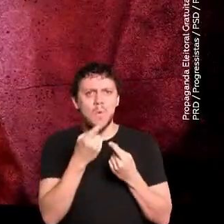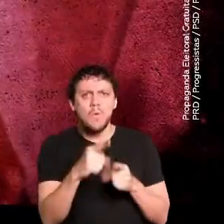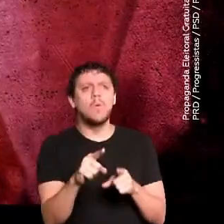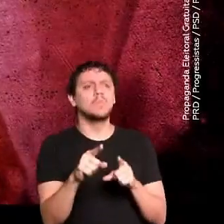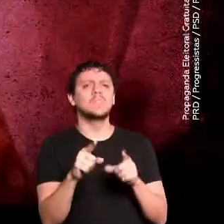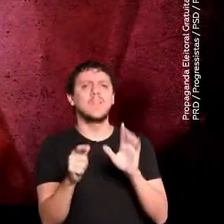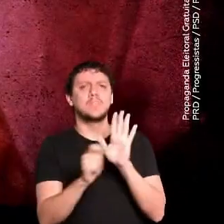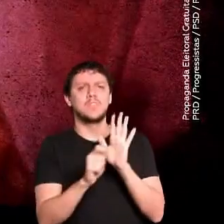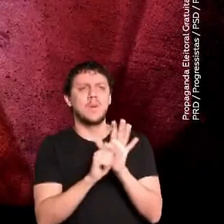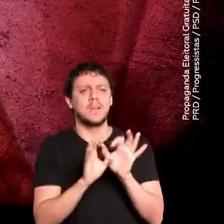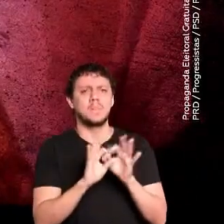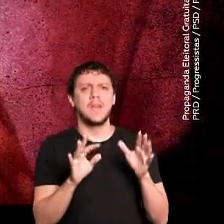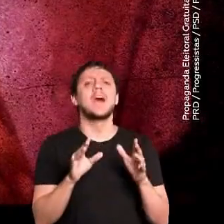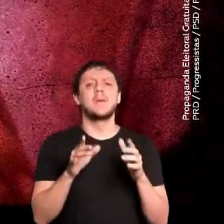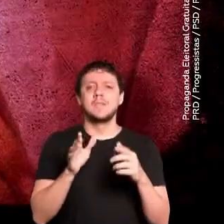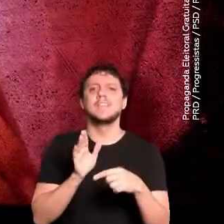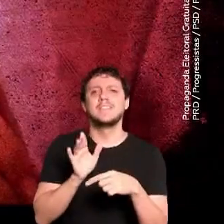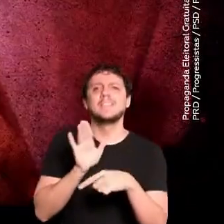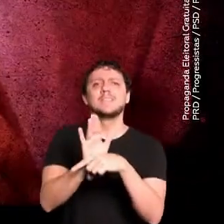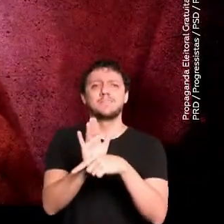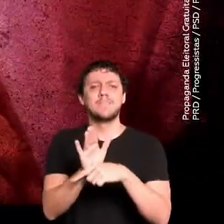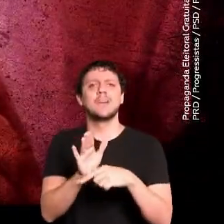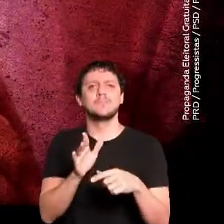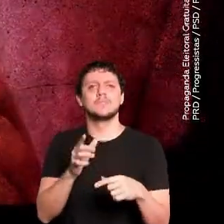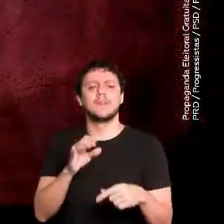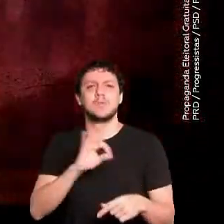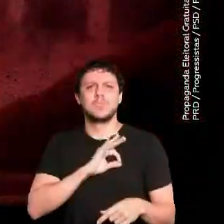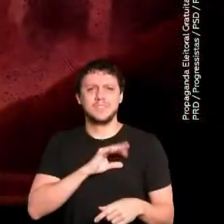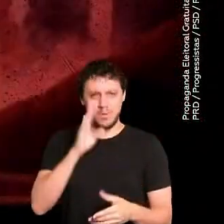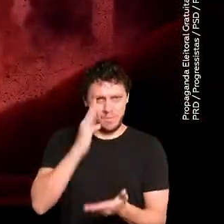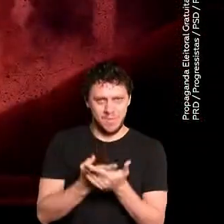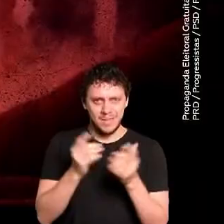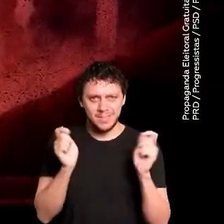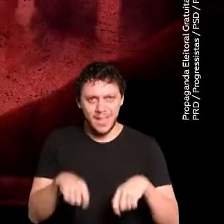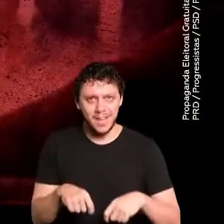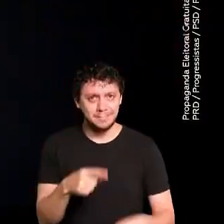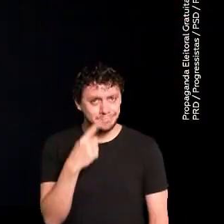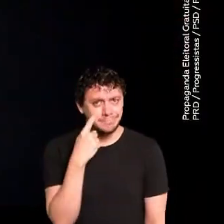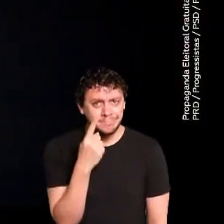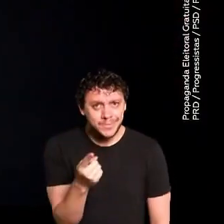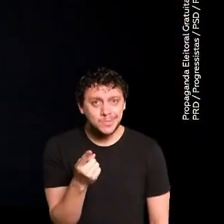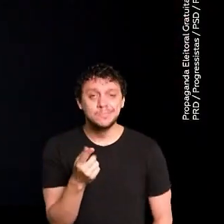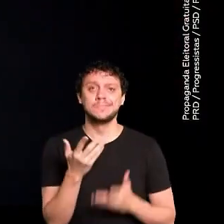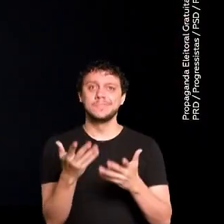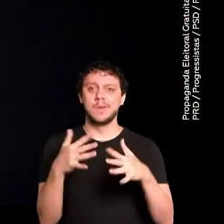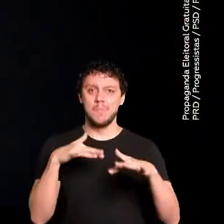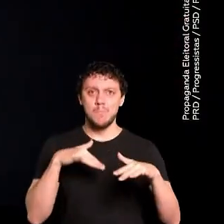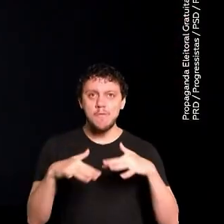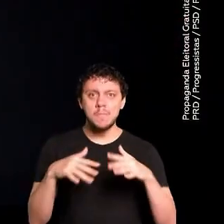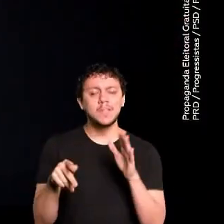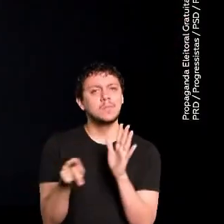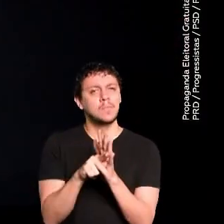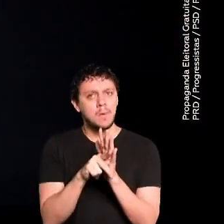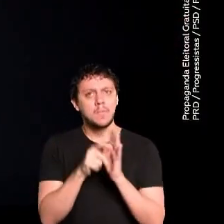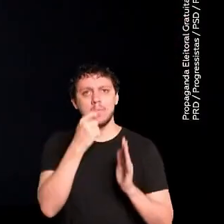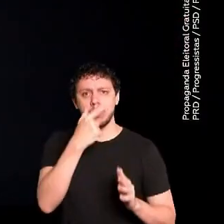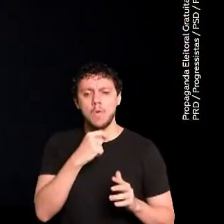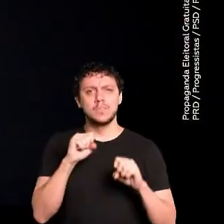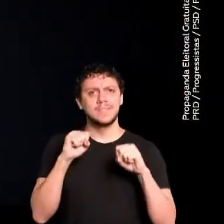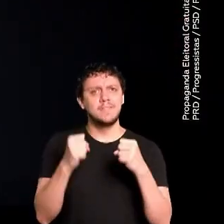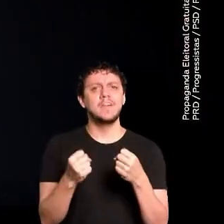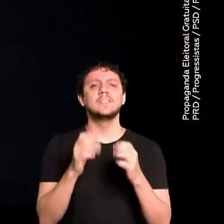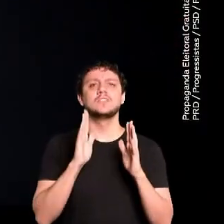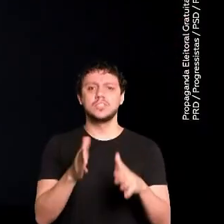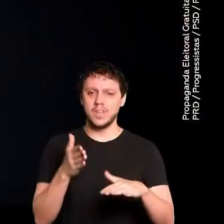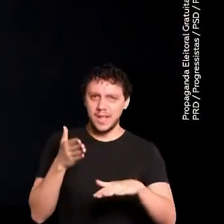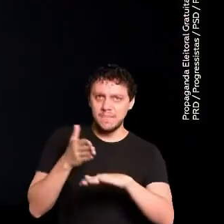legalização das drogas e a favor da polícia. E aí, dá pra confiar? Você viu? O movimento que Boulos